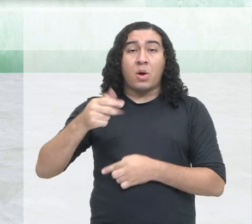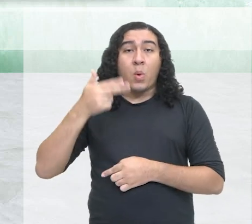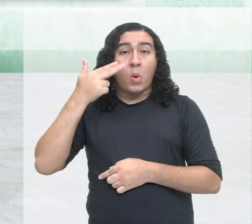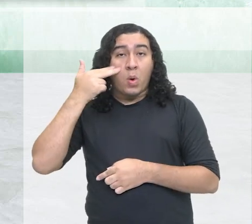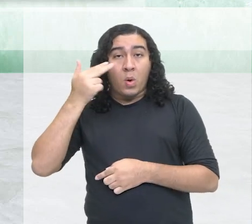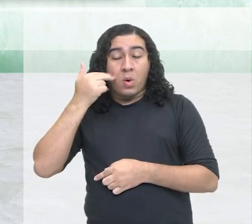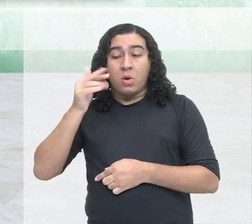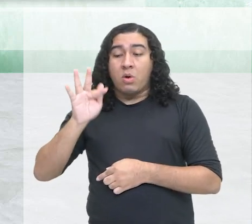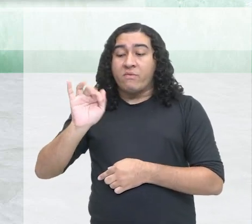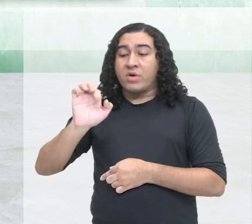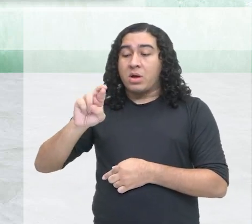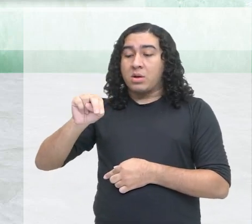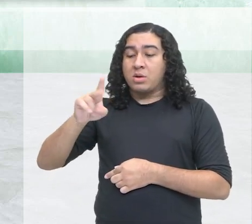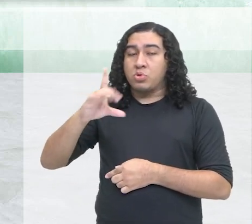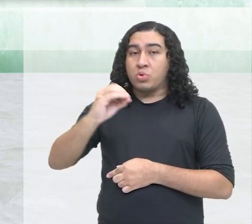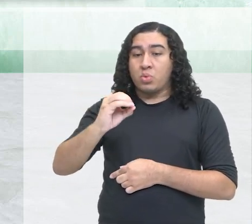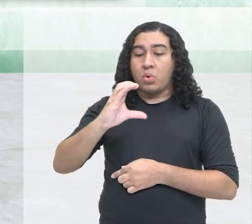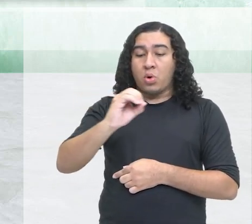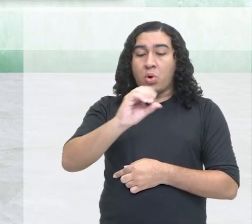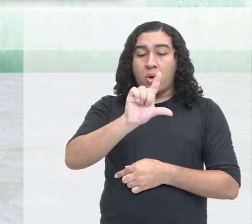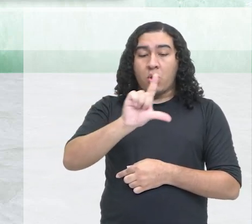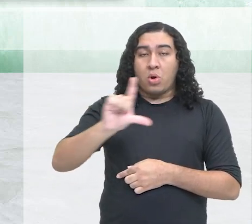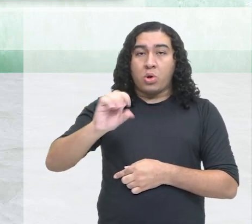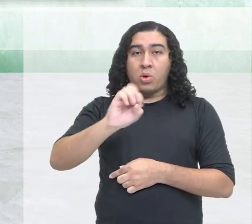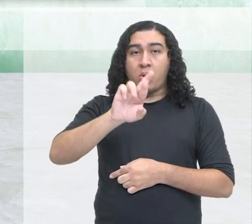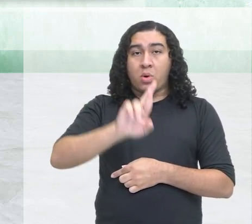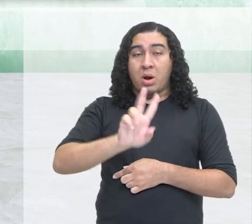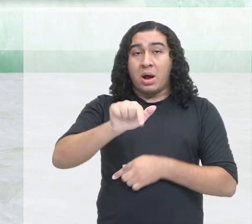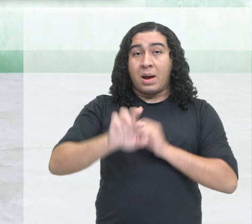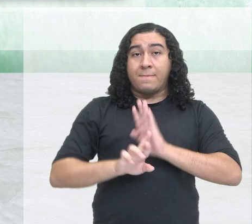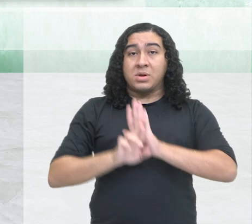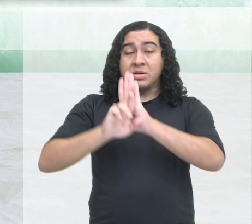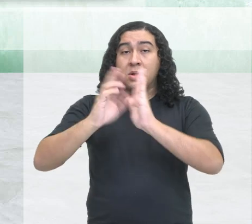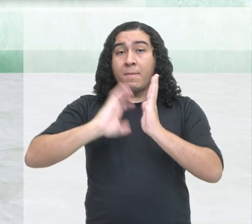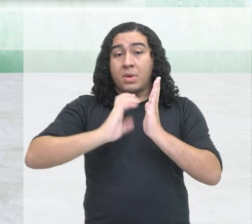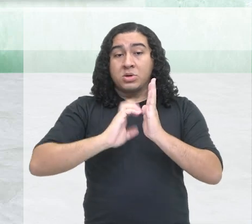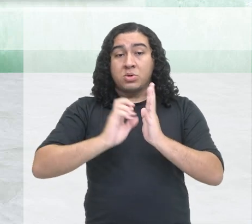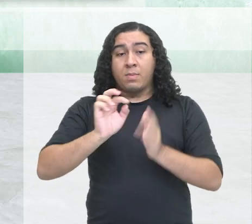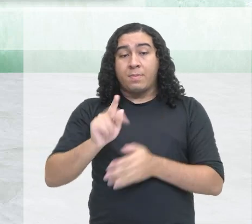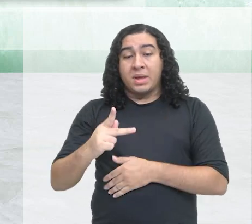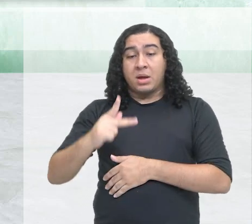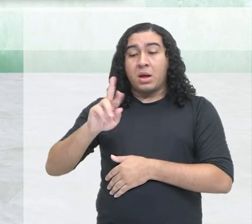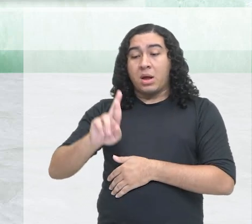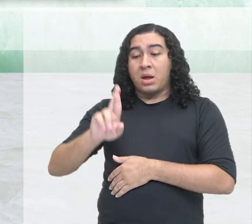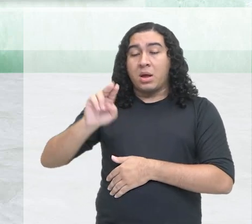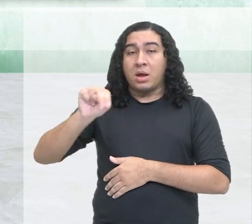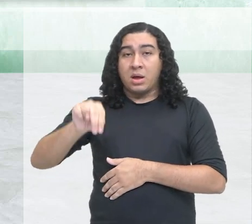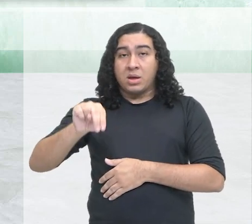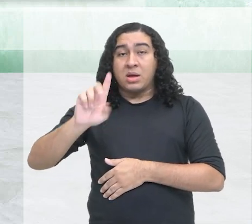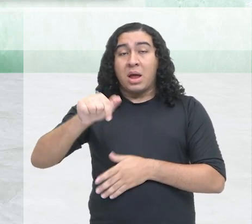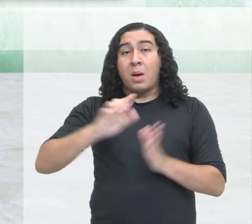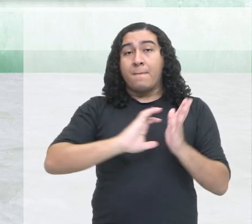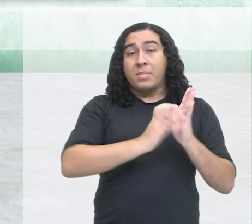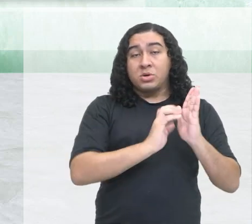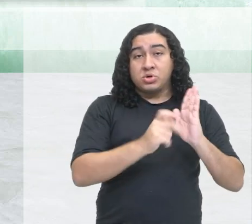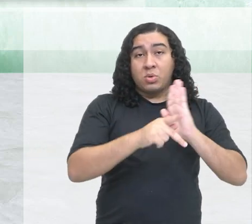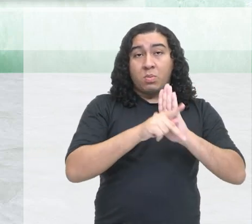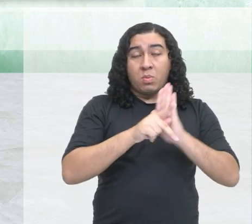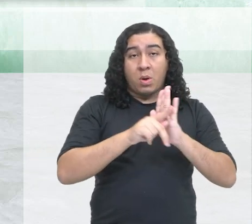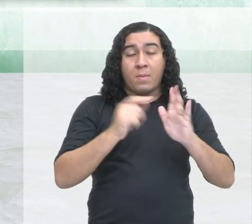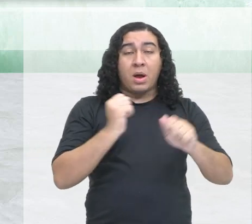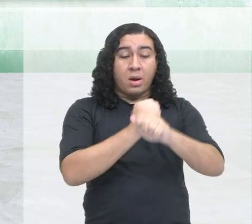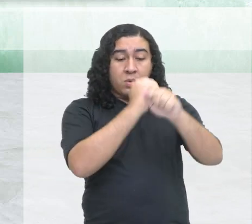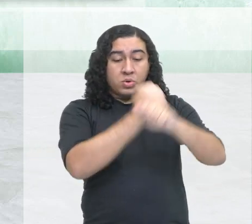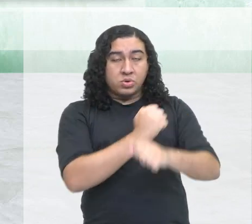de Mello, né, representando aquilo que era o PRN, o Partido da Reconstrução